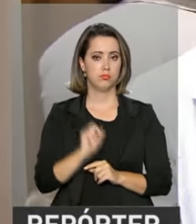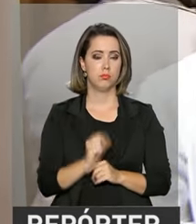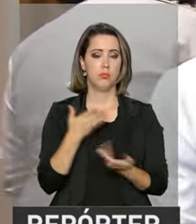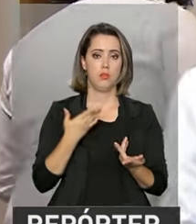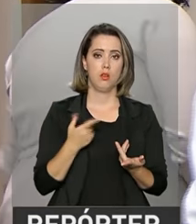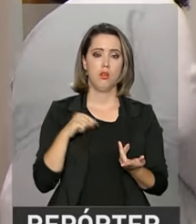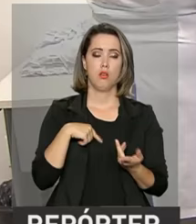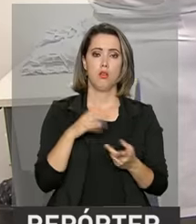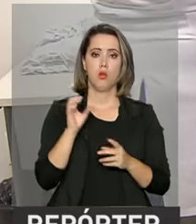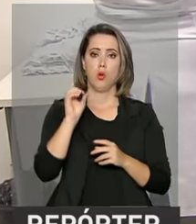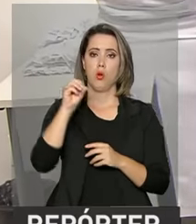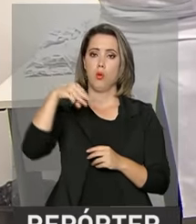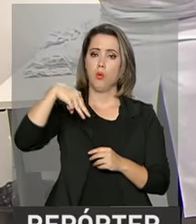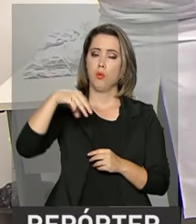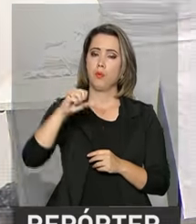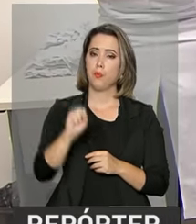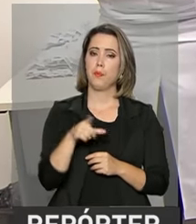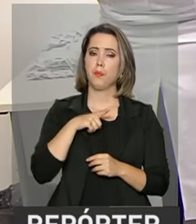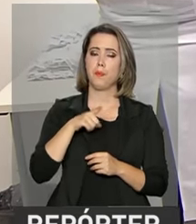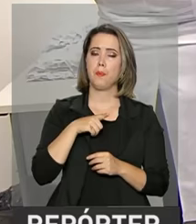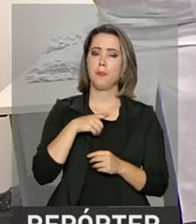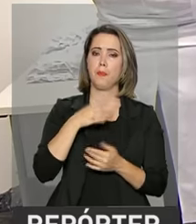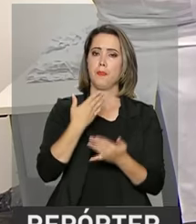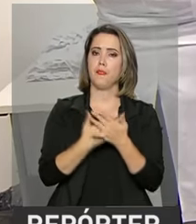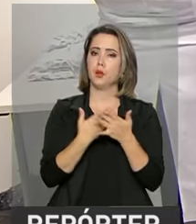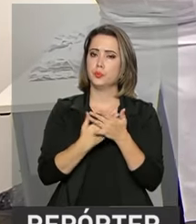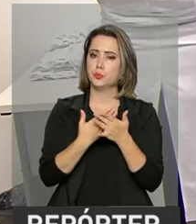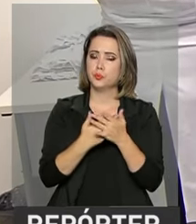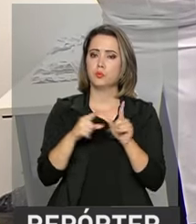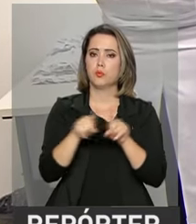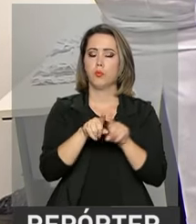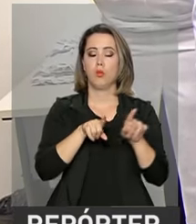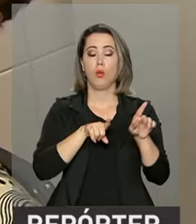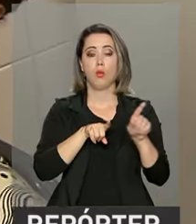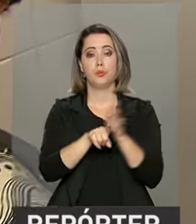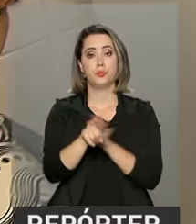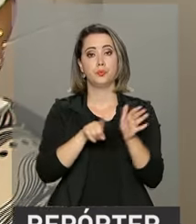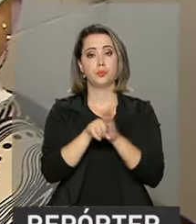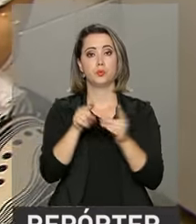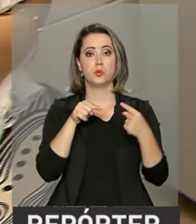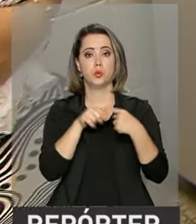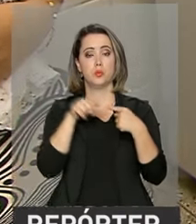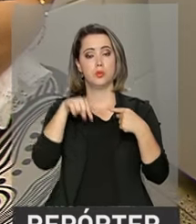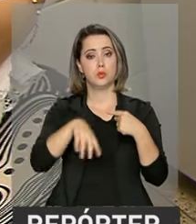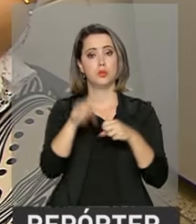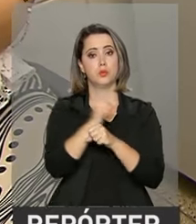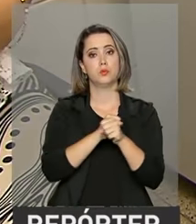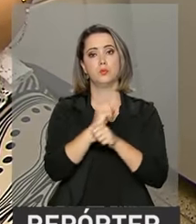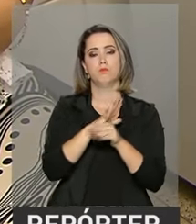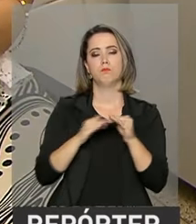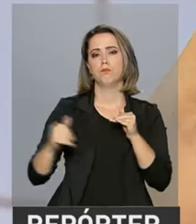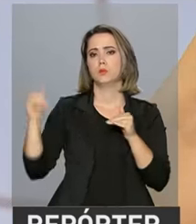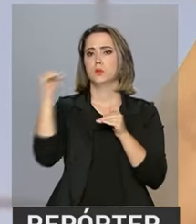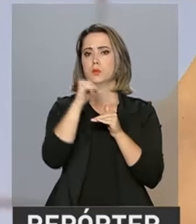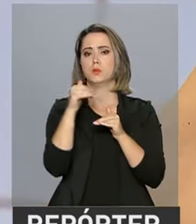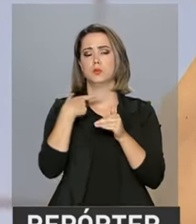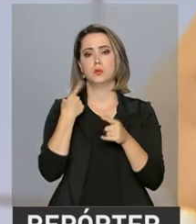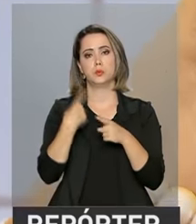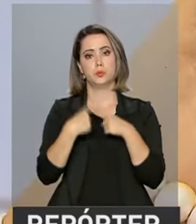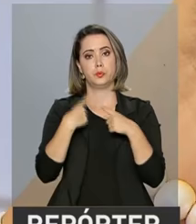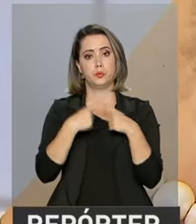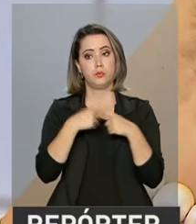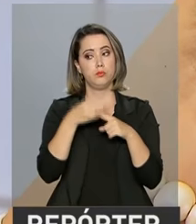mundial da saúde e tem respaldo de estudos epidemiológicos a meta de vacinação deste ano aumentou devido aos índices